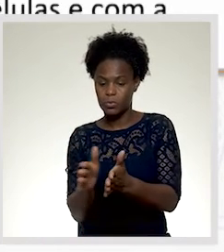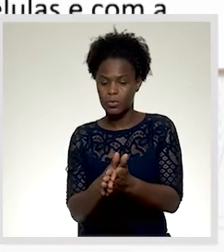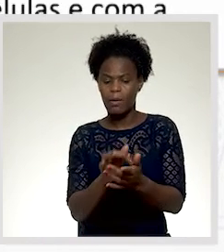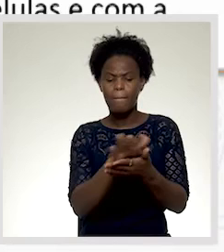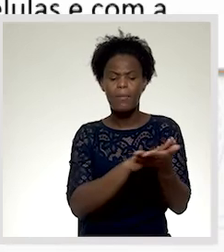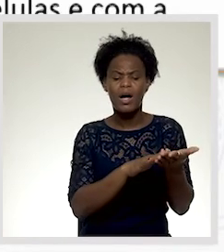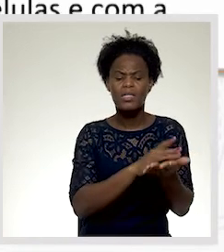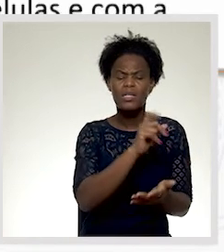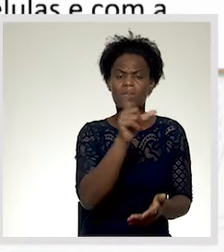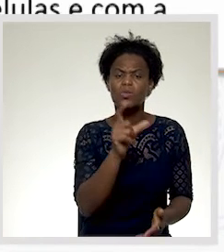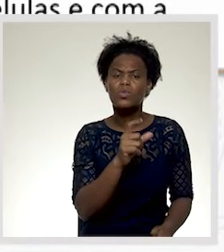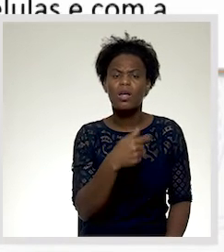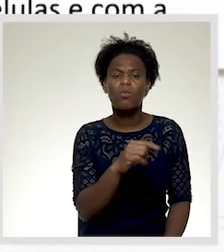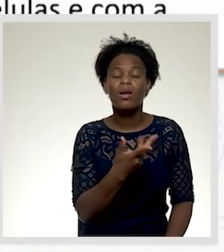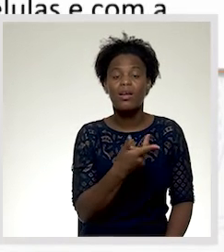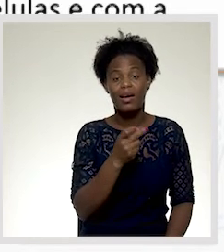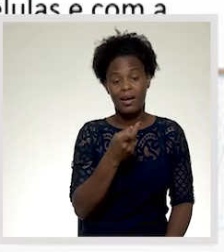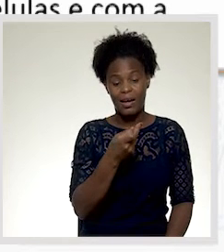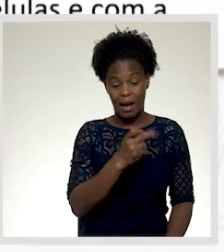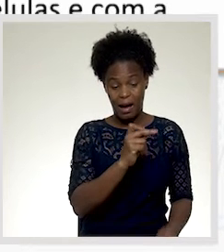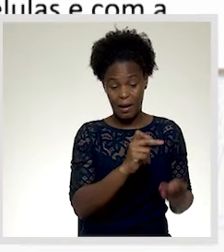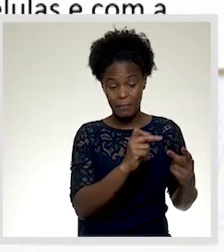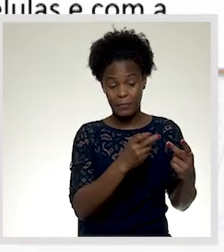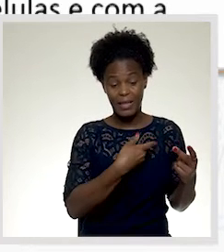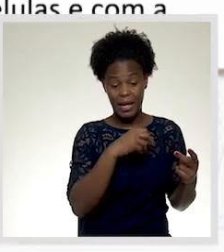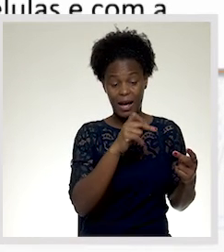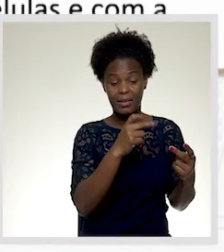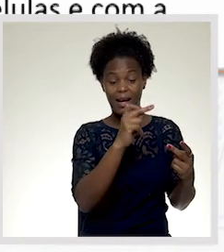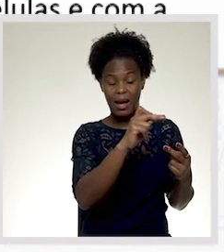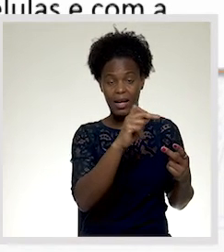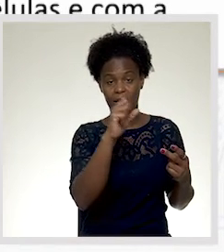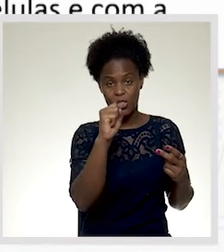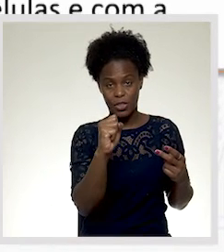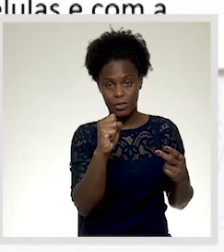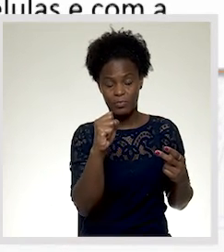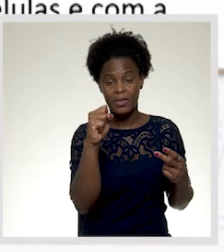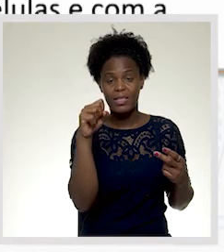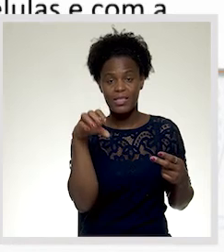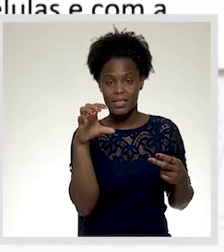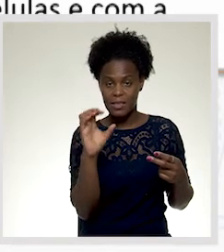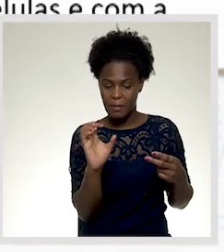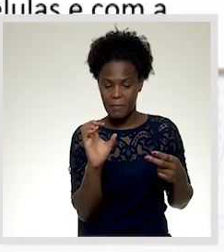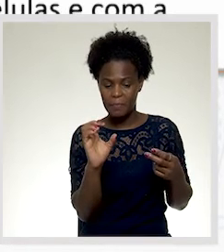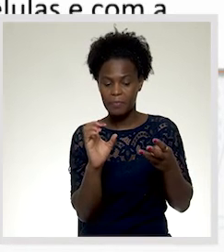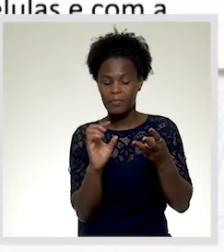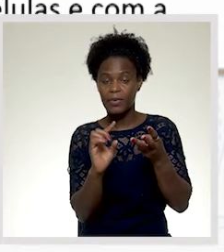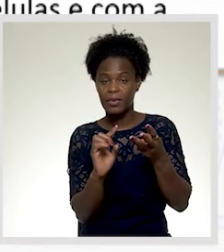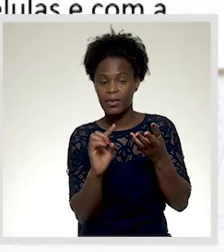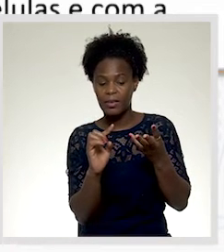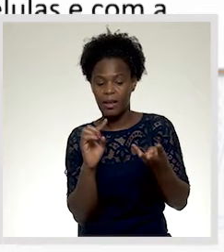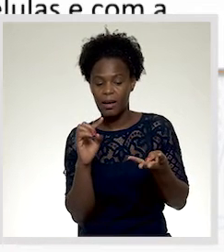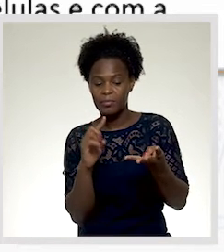oxigênio. Quantas bases azotares? O DNA possui a adenina, que é representada pela letra A guanina, representada pela letra G,